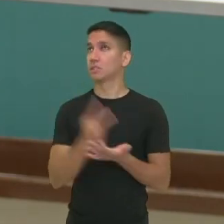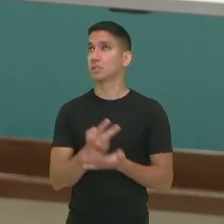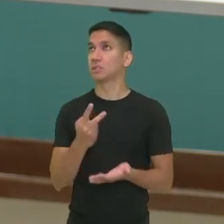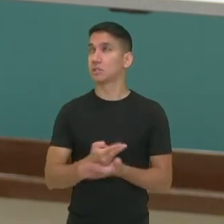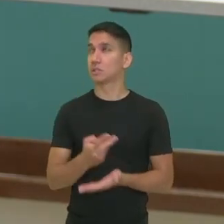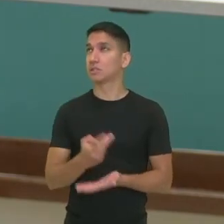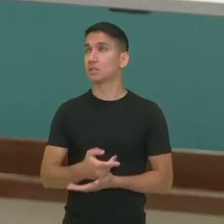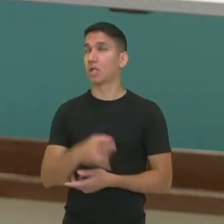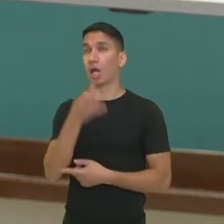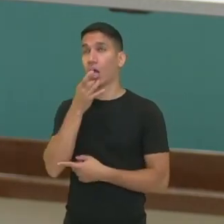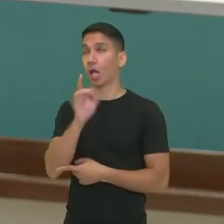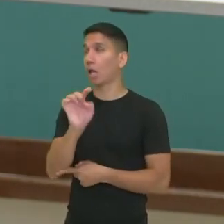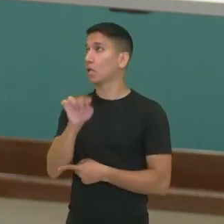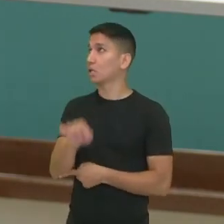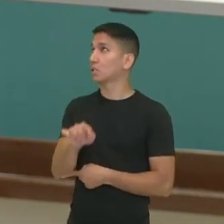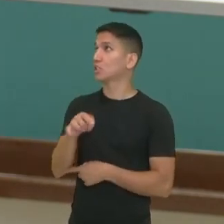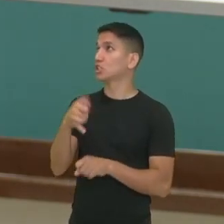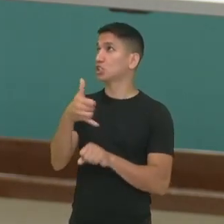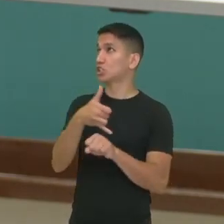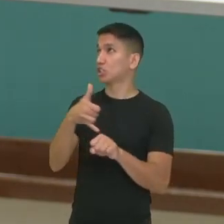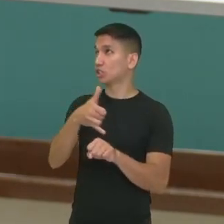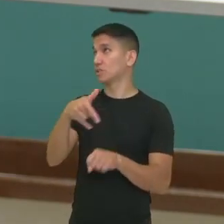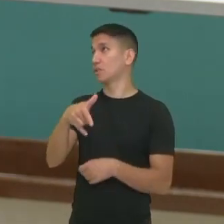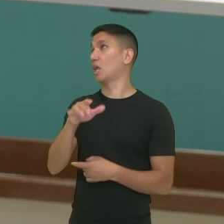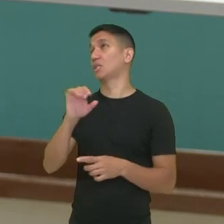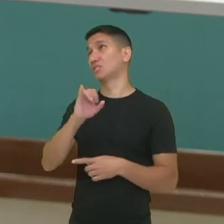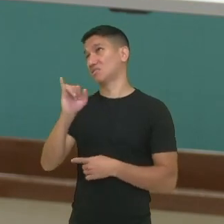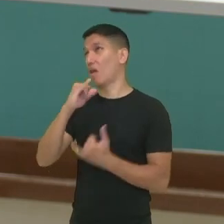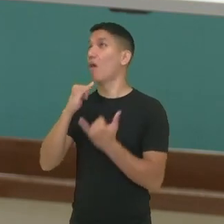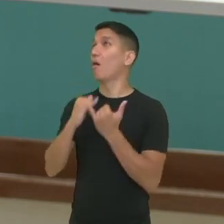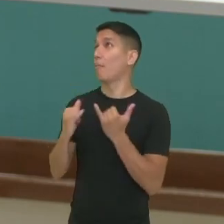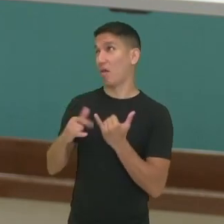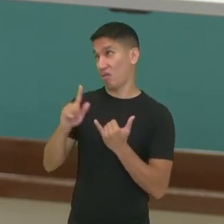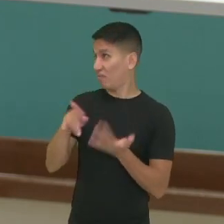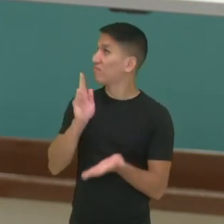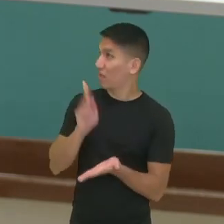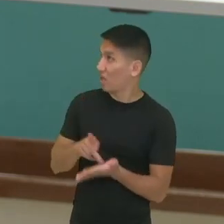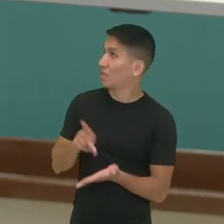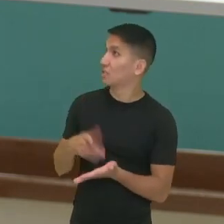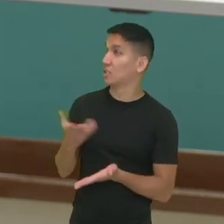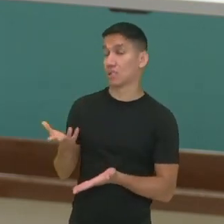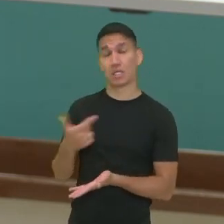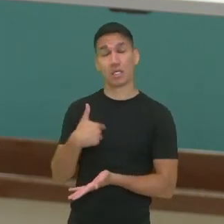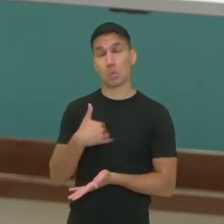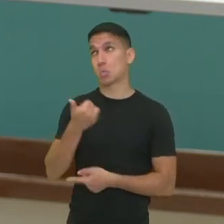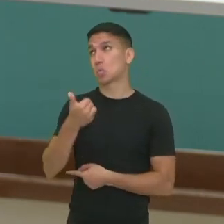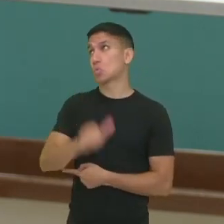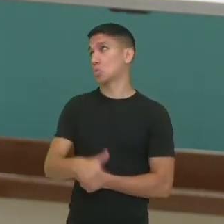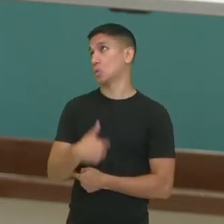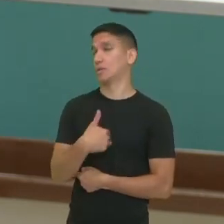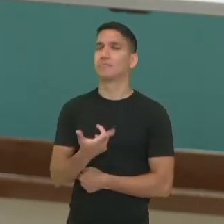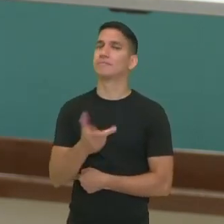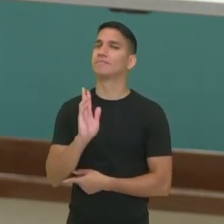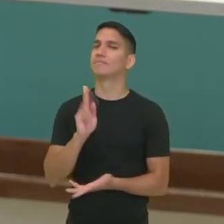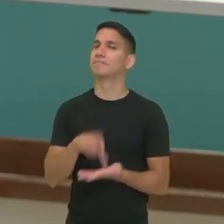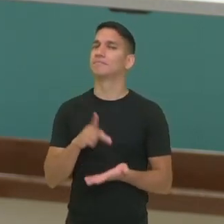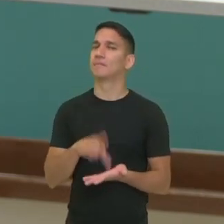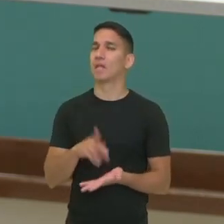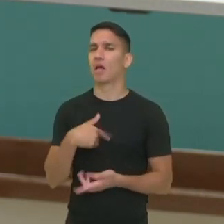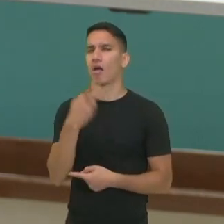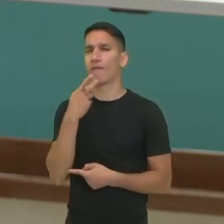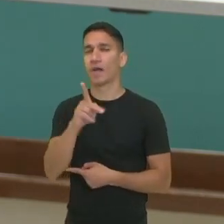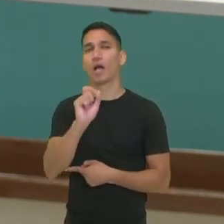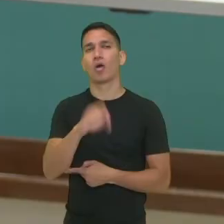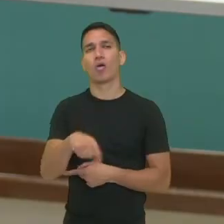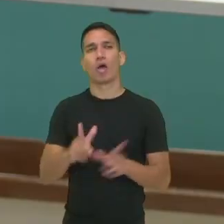mal desse tipo de gordura, professor. Se a metade for verdade, ai, coitado de mim. Eu separei aqui